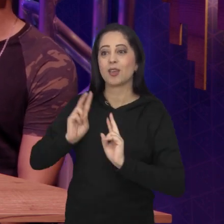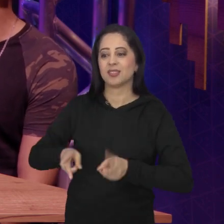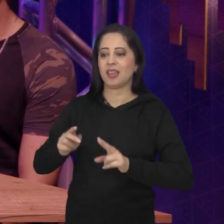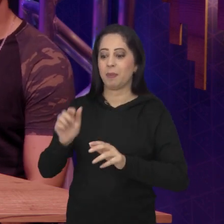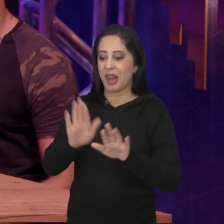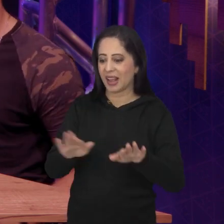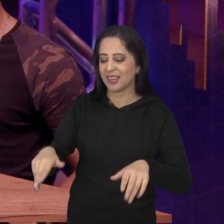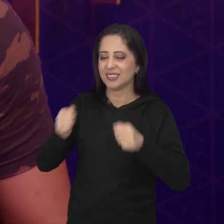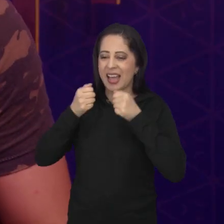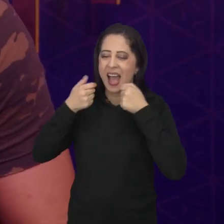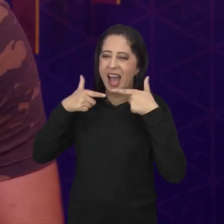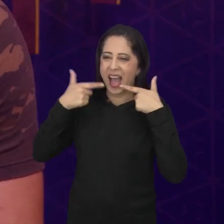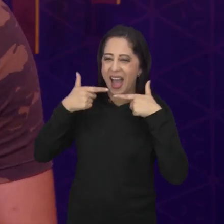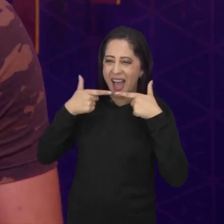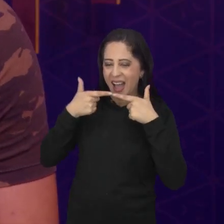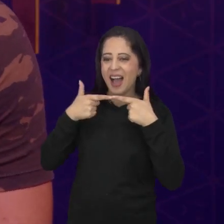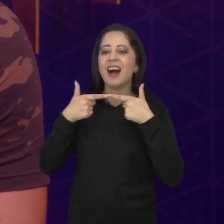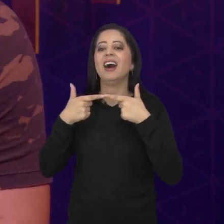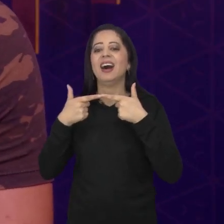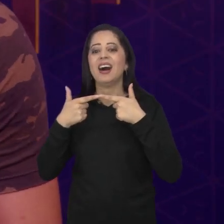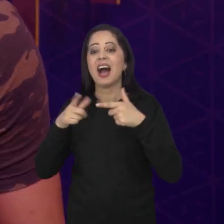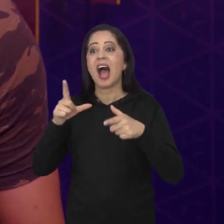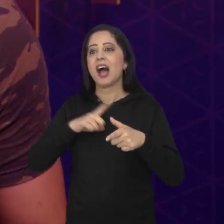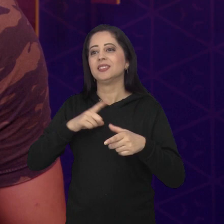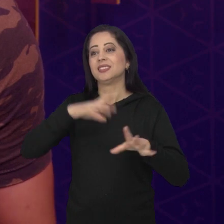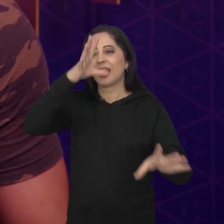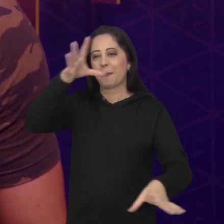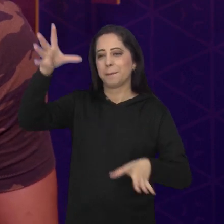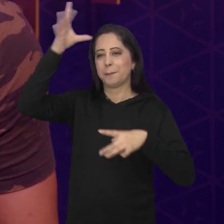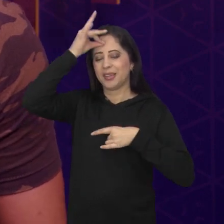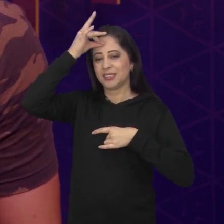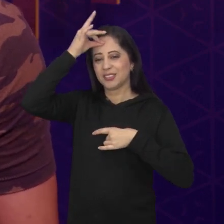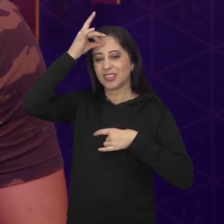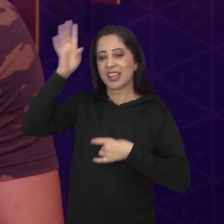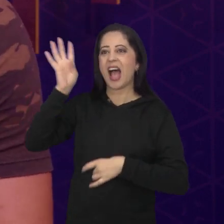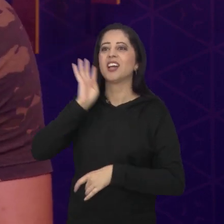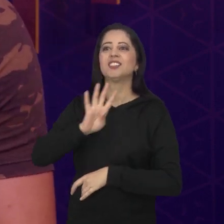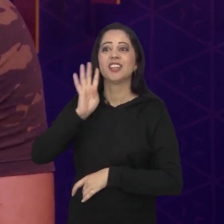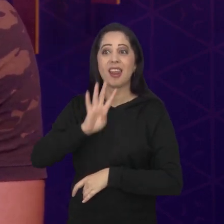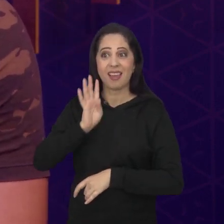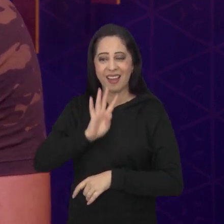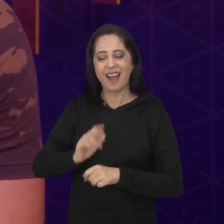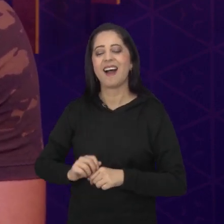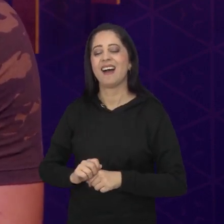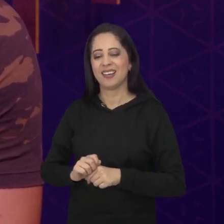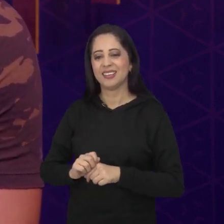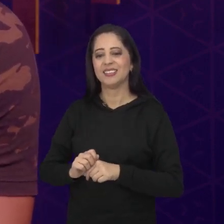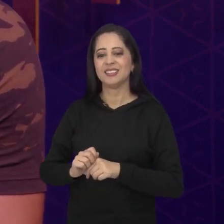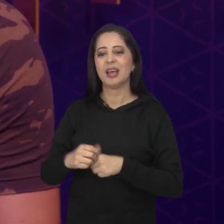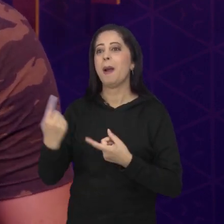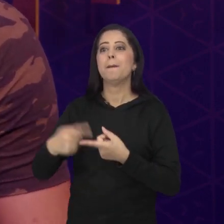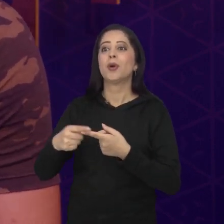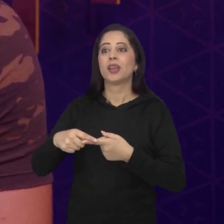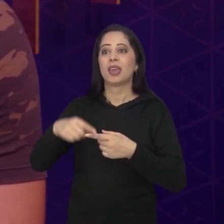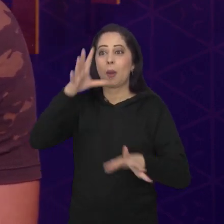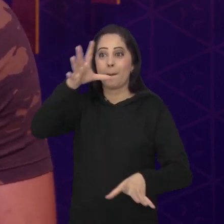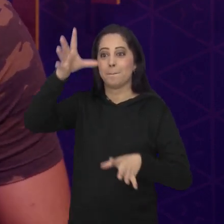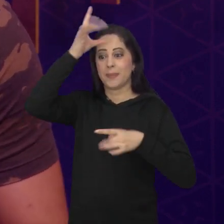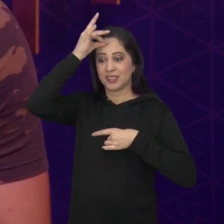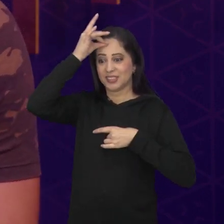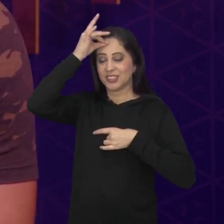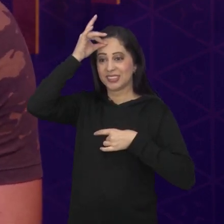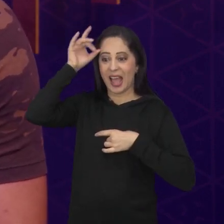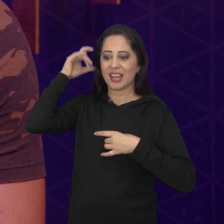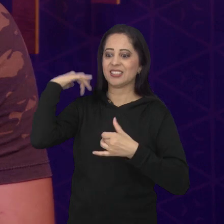dão risada, tem todas aquelas... os personagens são cativantes, eles são brinquedos mesmo, né? Tipo, a